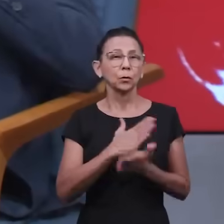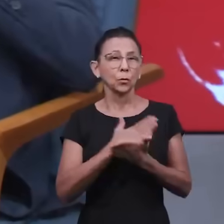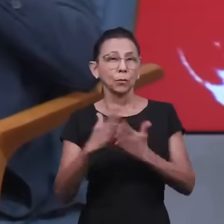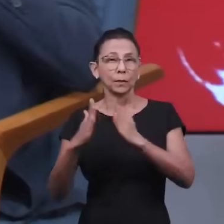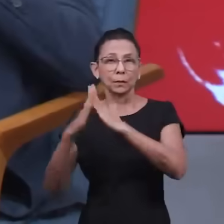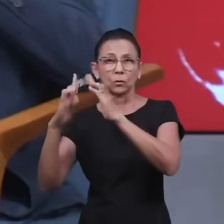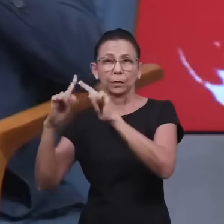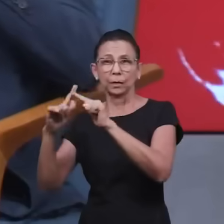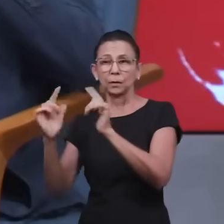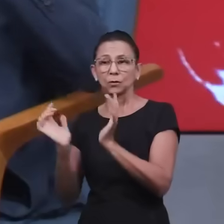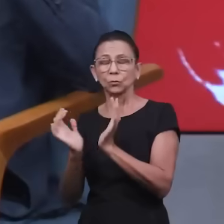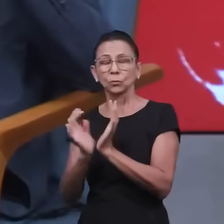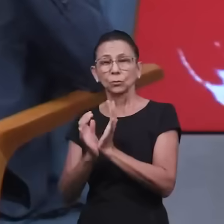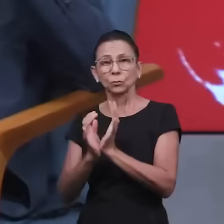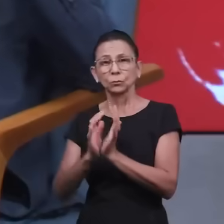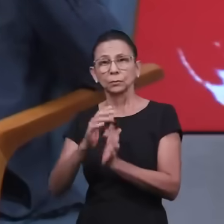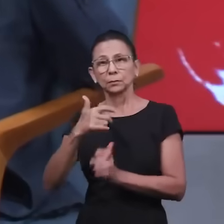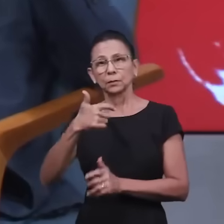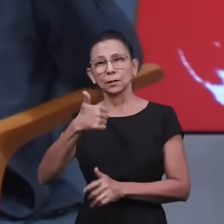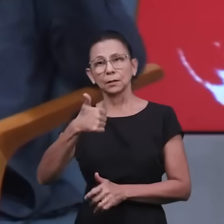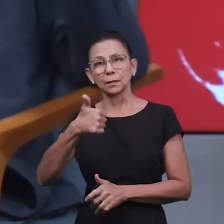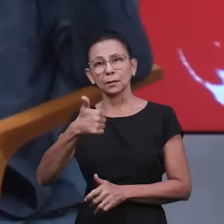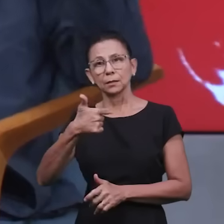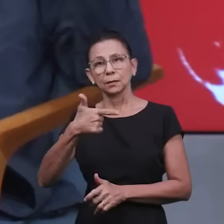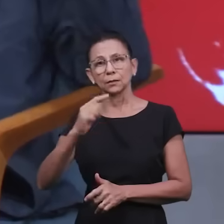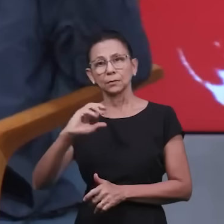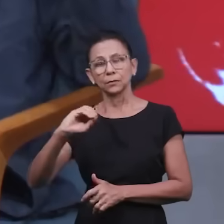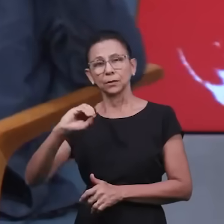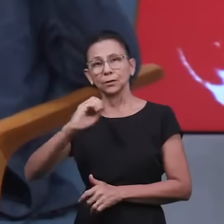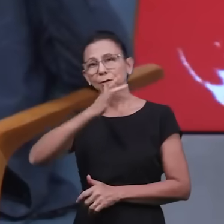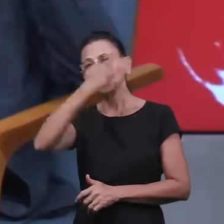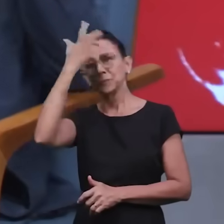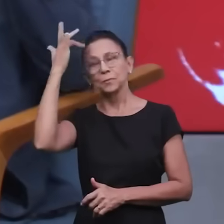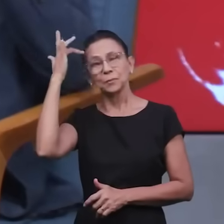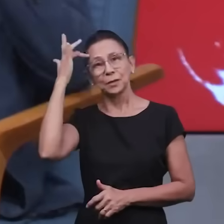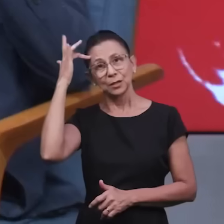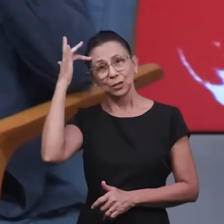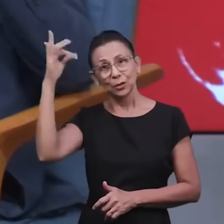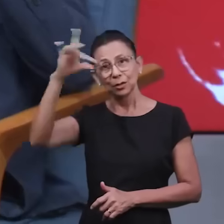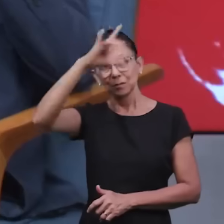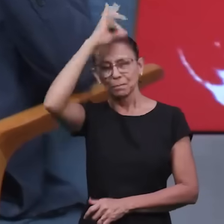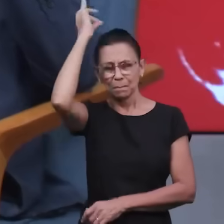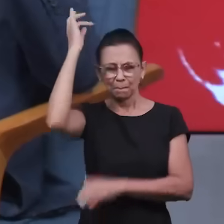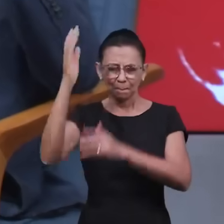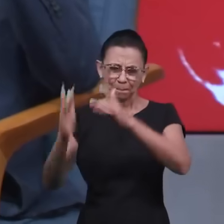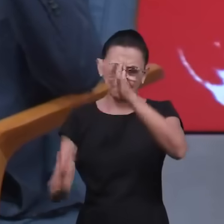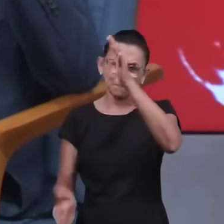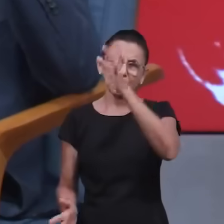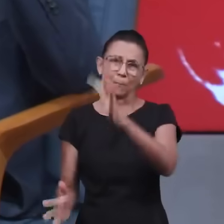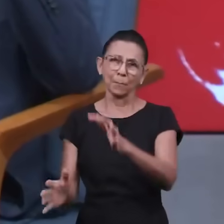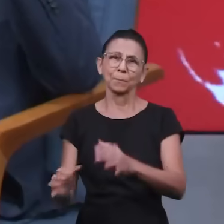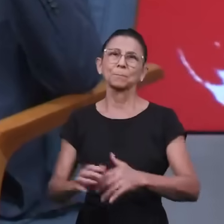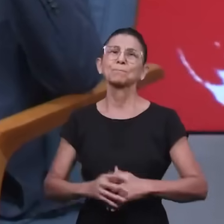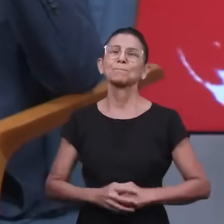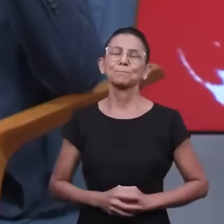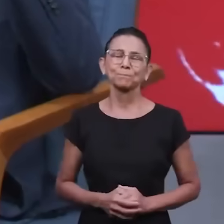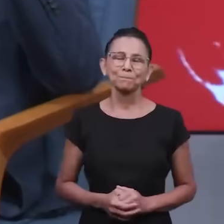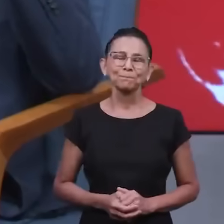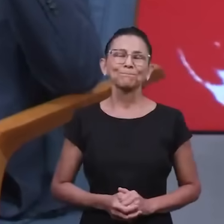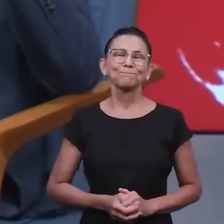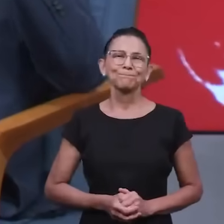que 120 pessoas, todo aquele grupo foi alcançado pelo Espírito